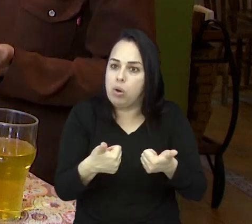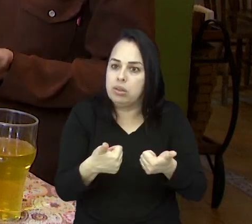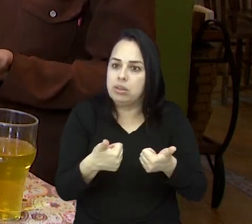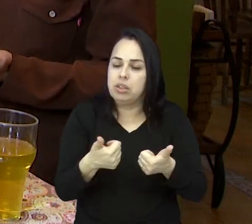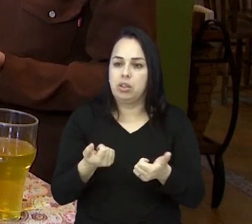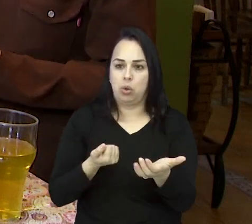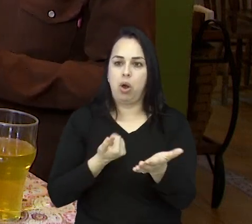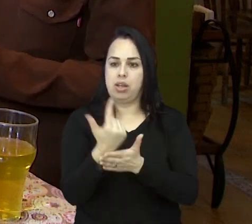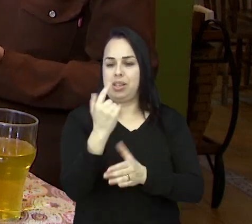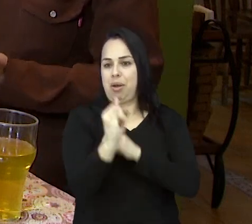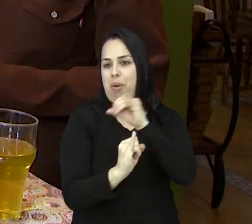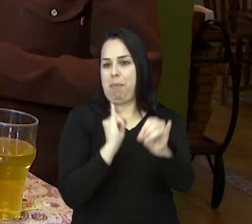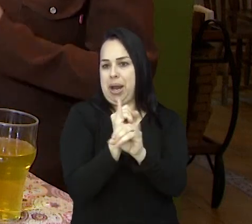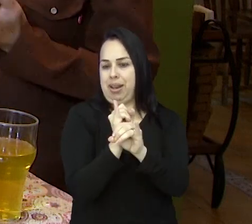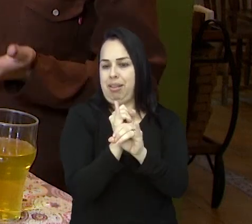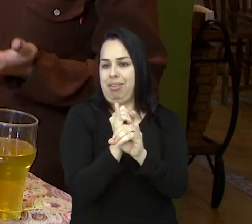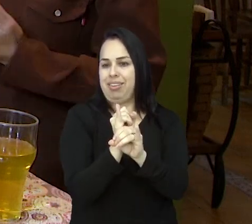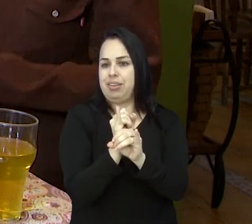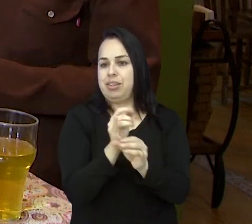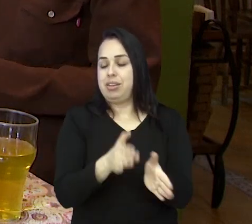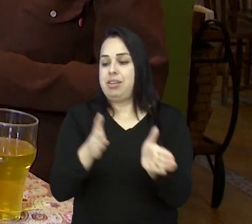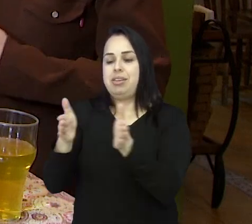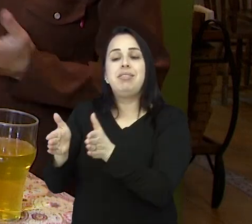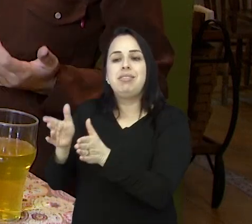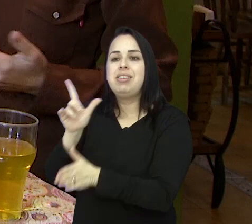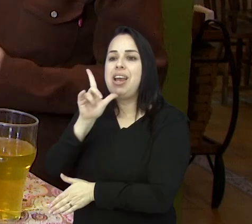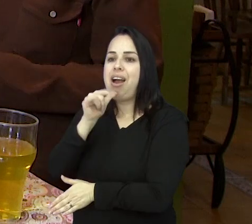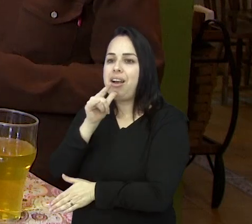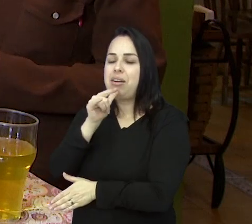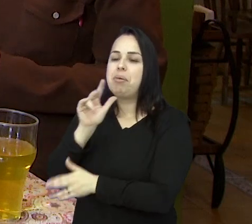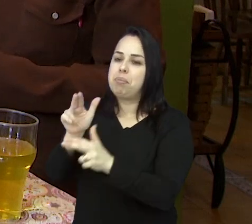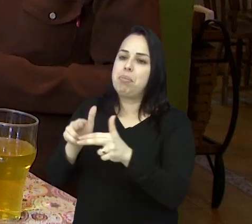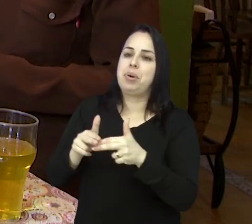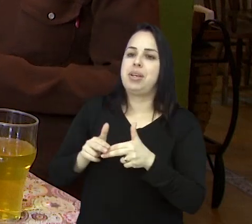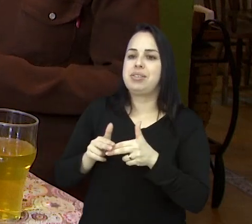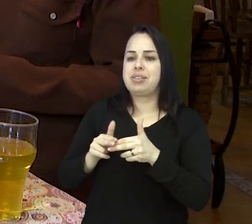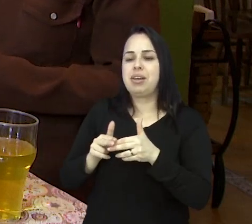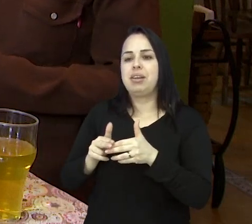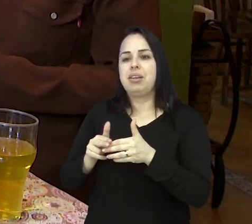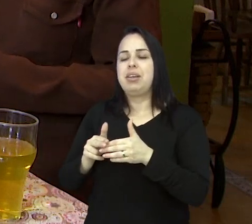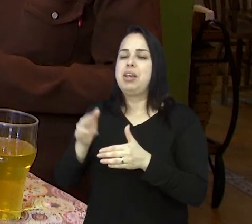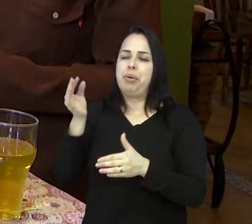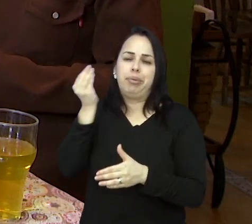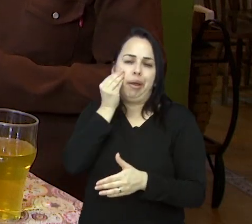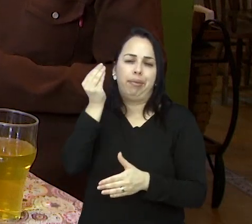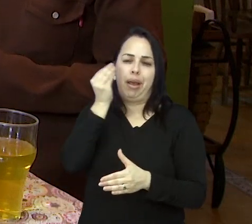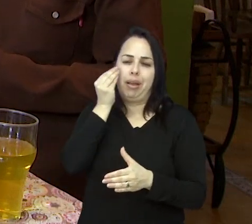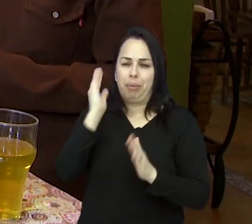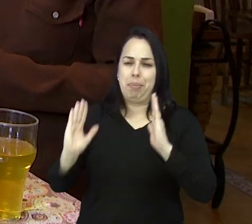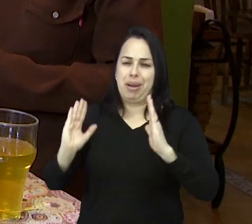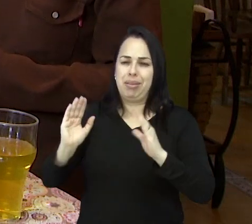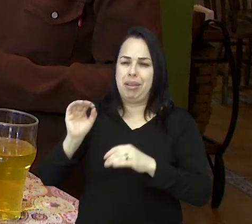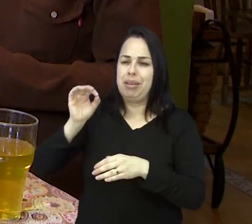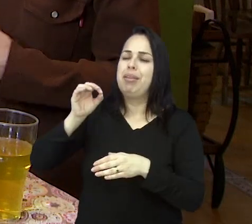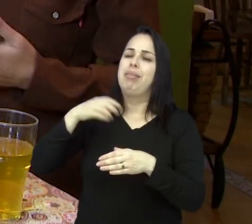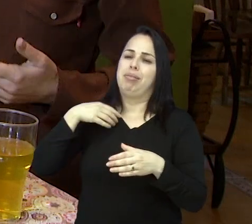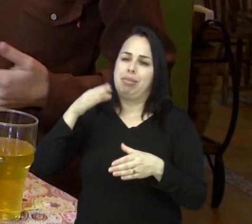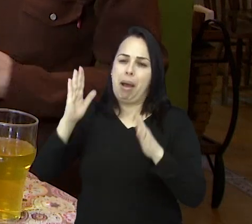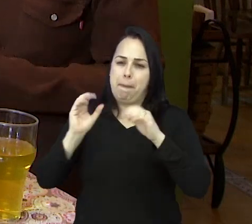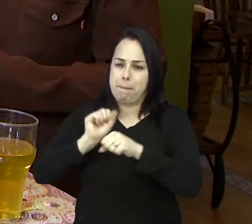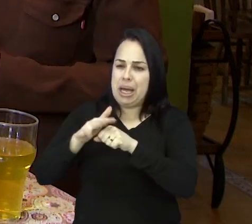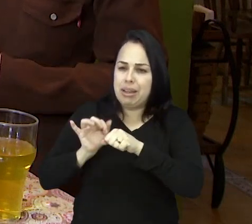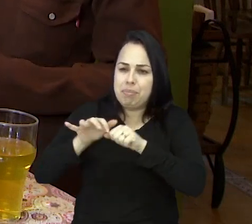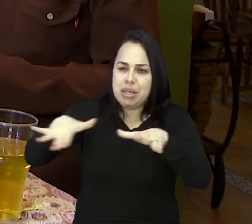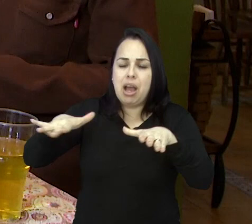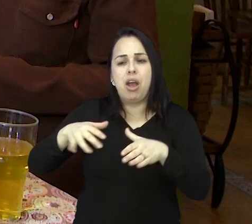que você consegue comprar pela internet, e a água. Então isso na pandemia acabou me levando a fazer vários testes, né, e